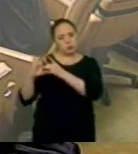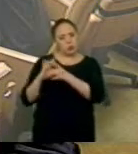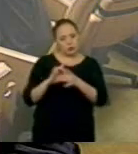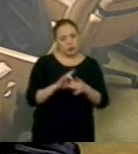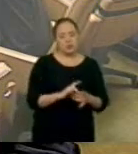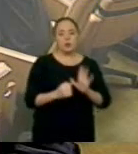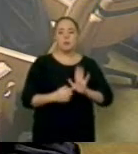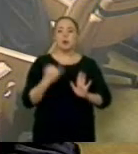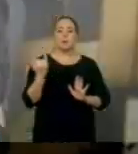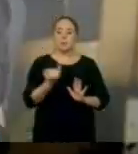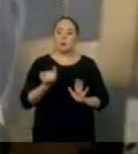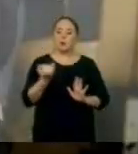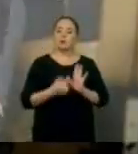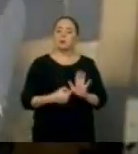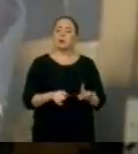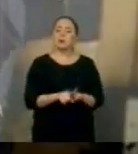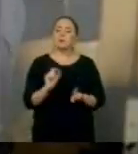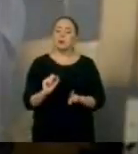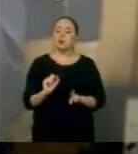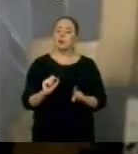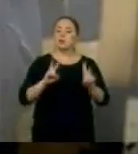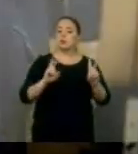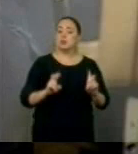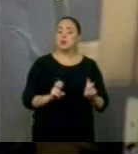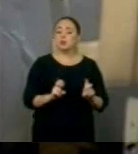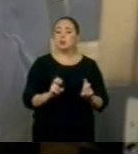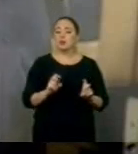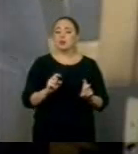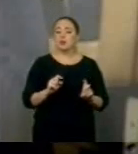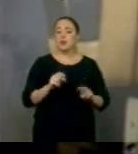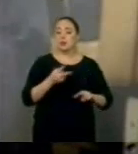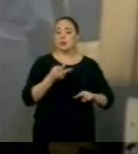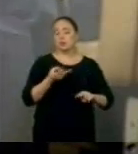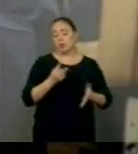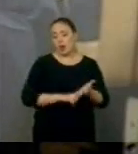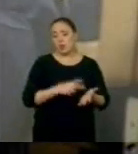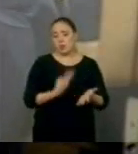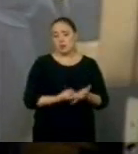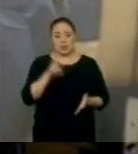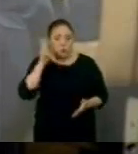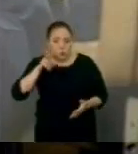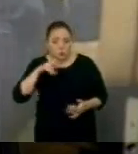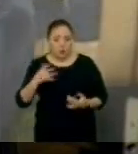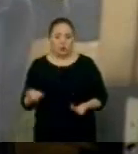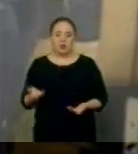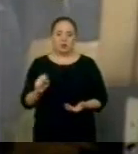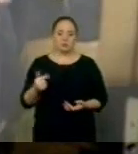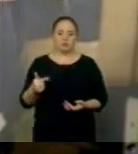a importância de se imprimir também, no que se refere a esse aspecto, essa interpretação histórica, sem a